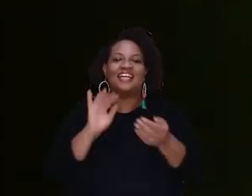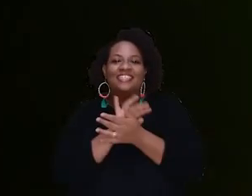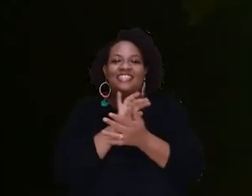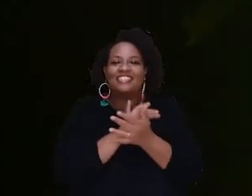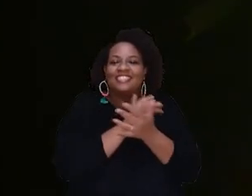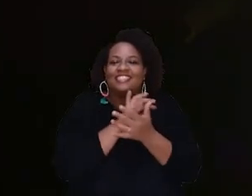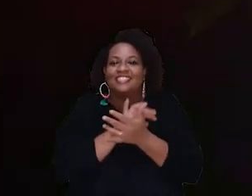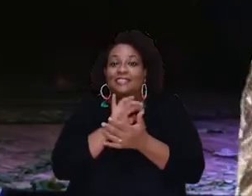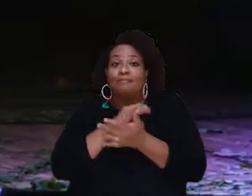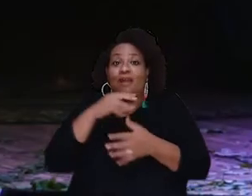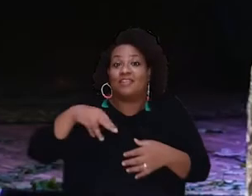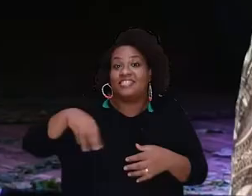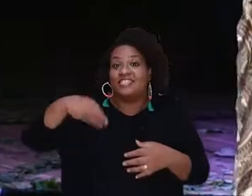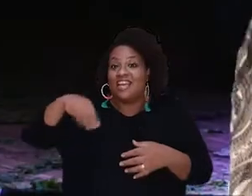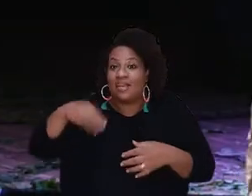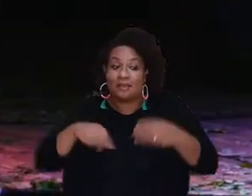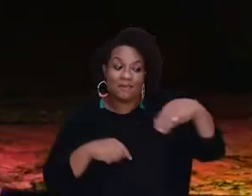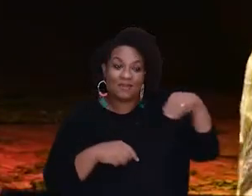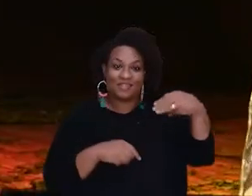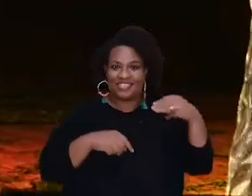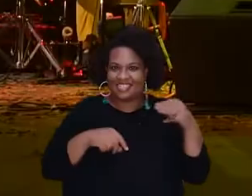Mauricéia, Mauricéia,